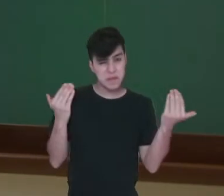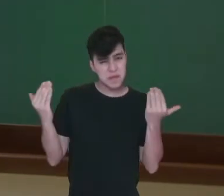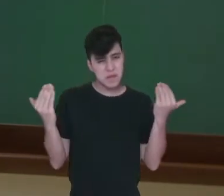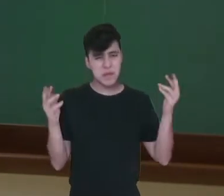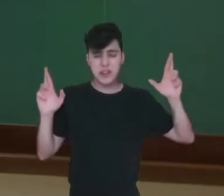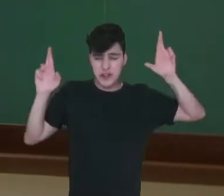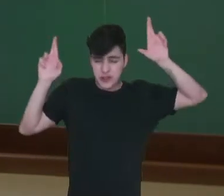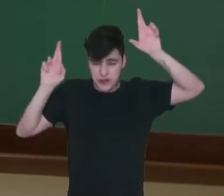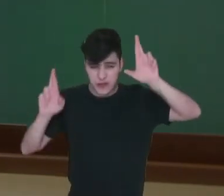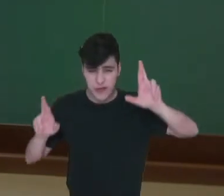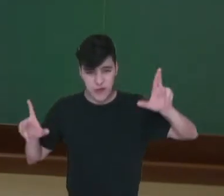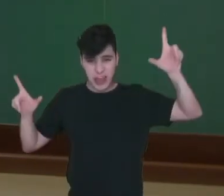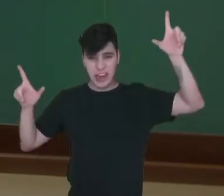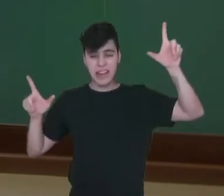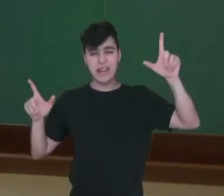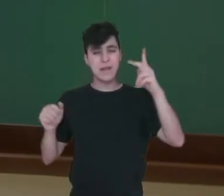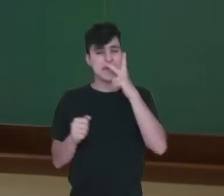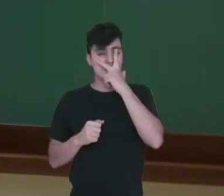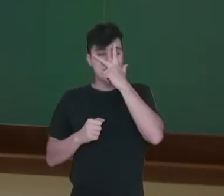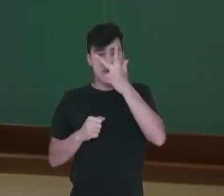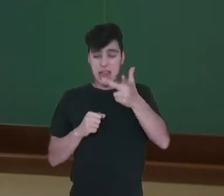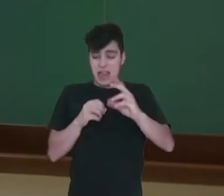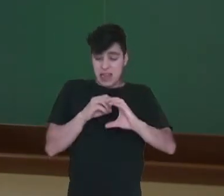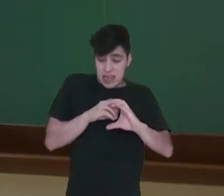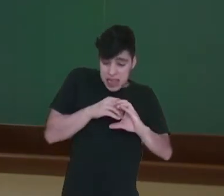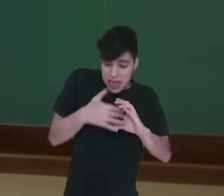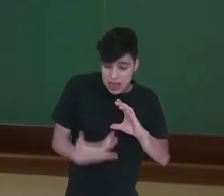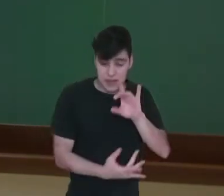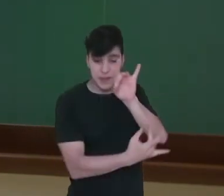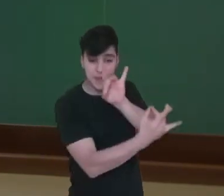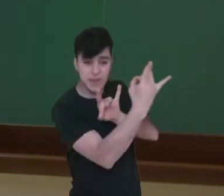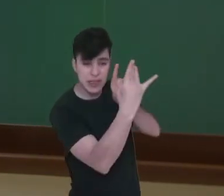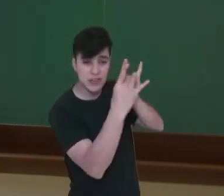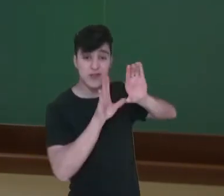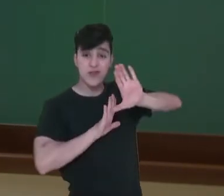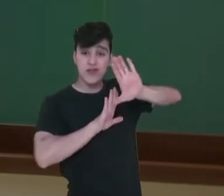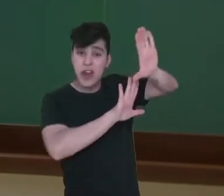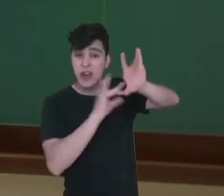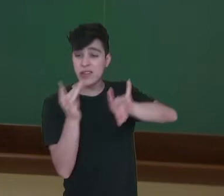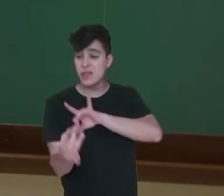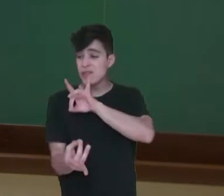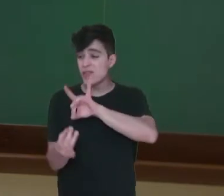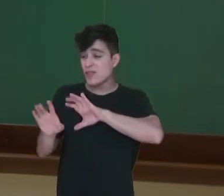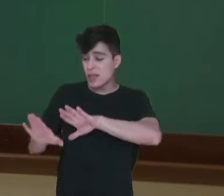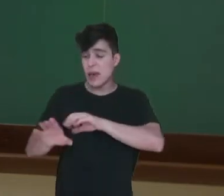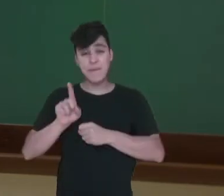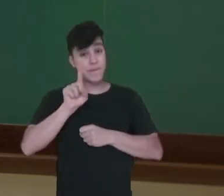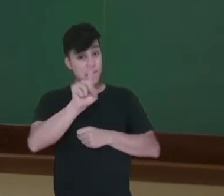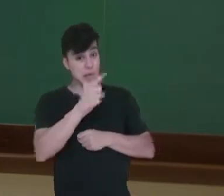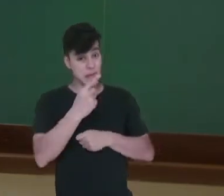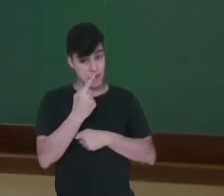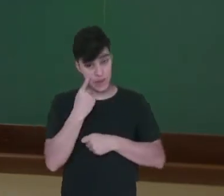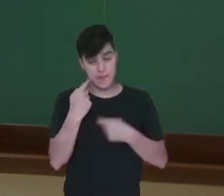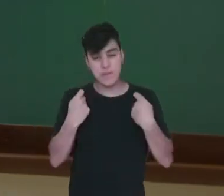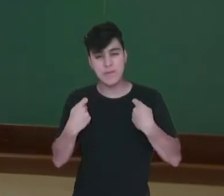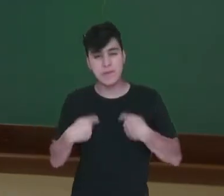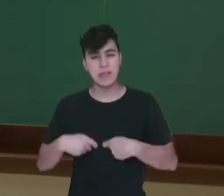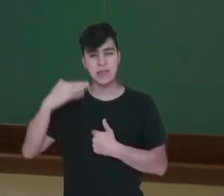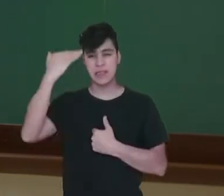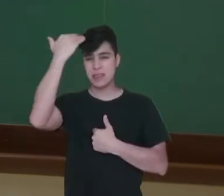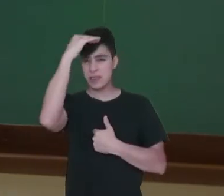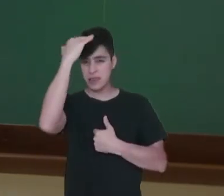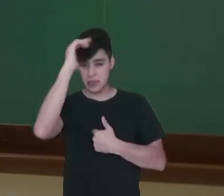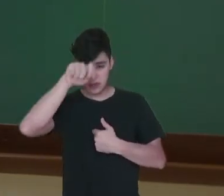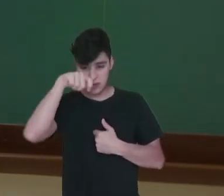uma diferença ou uma característica que é peculiar de cada uma delas, Mas a gente tem que entender, quando fala